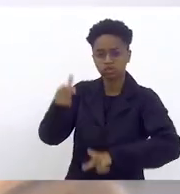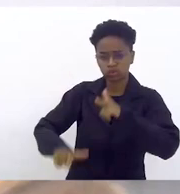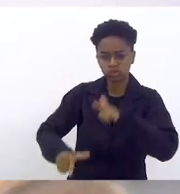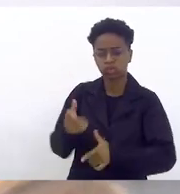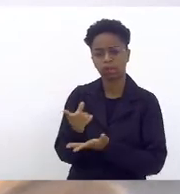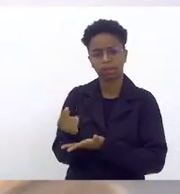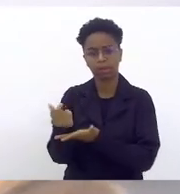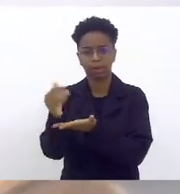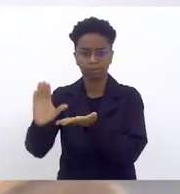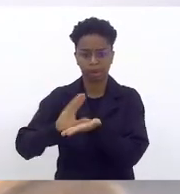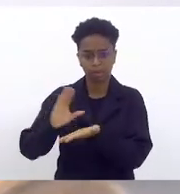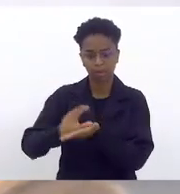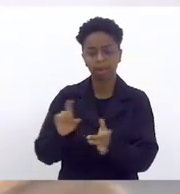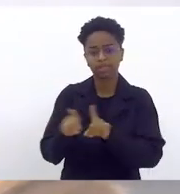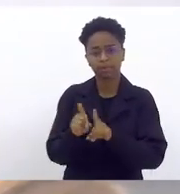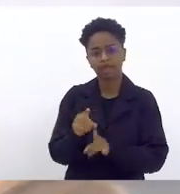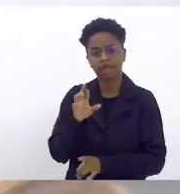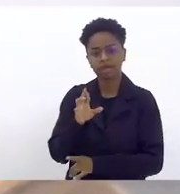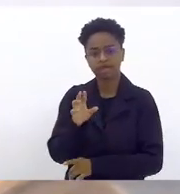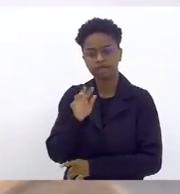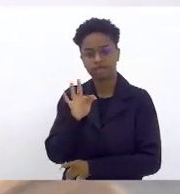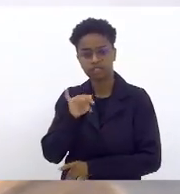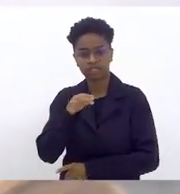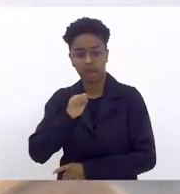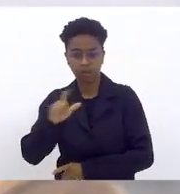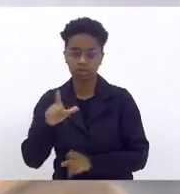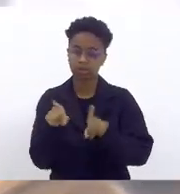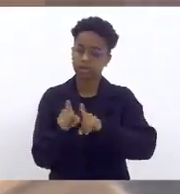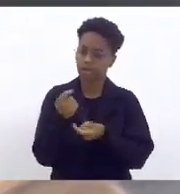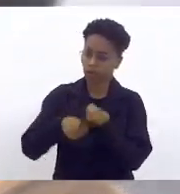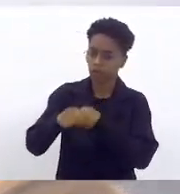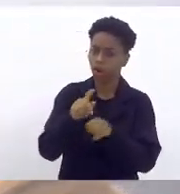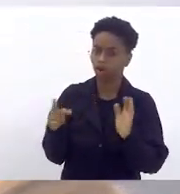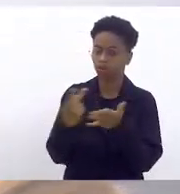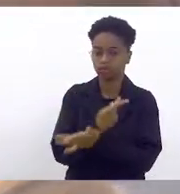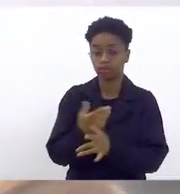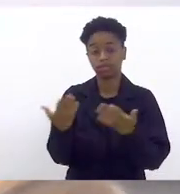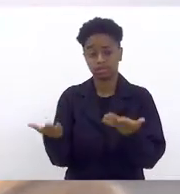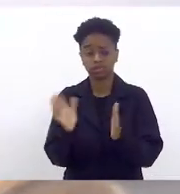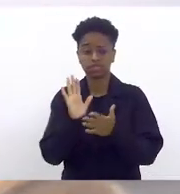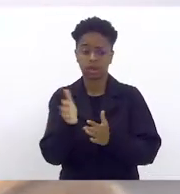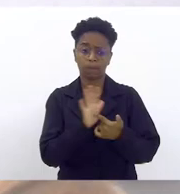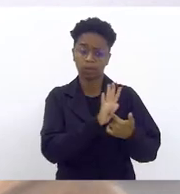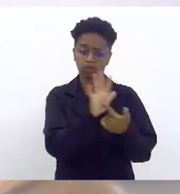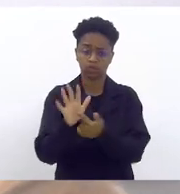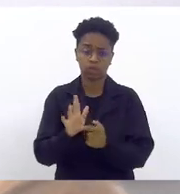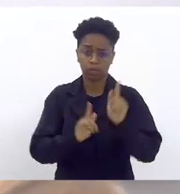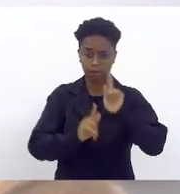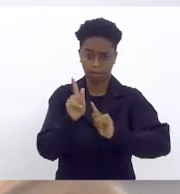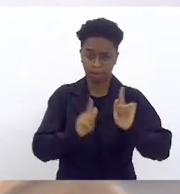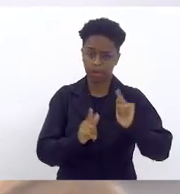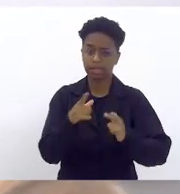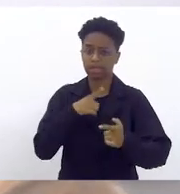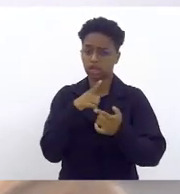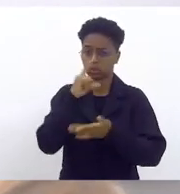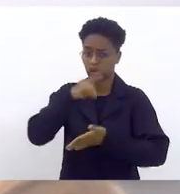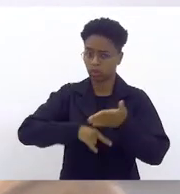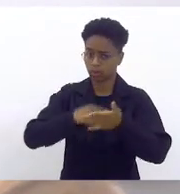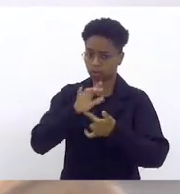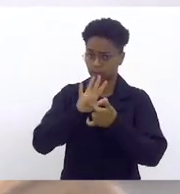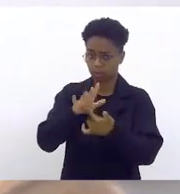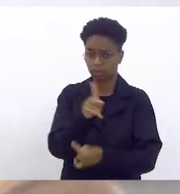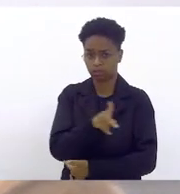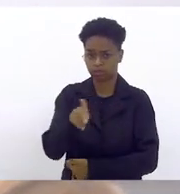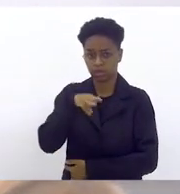crise fiscal da crise econômica que vem enfrentando os dados eles demonstram aqui demonstrados eh no documento apresentado pelo professor